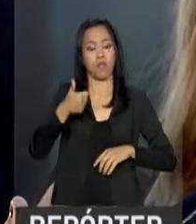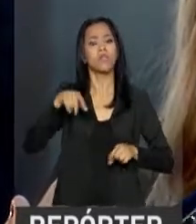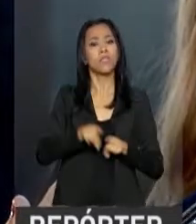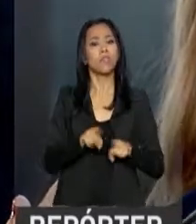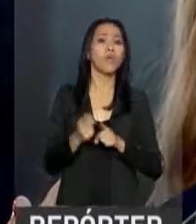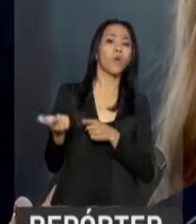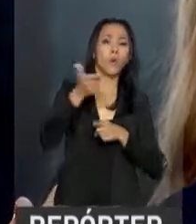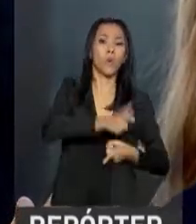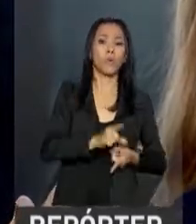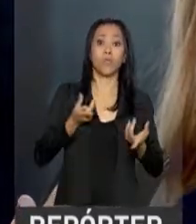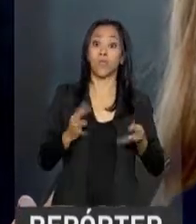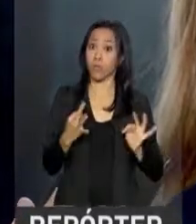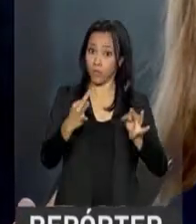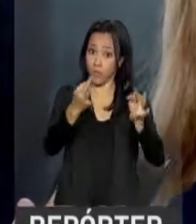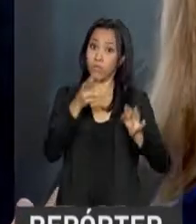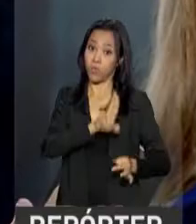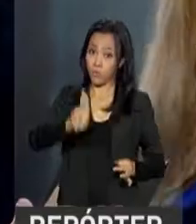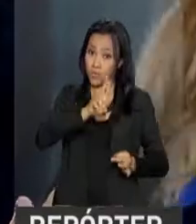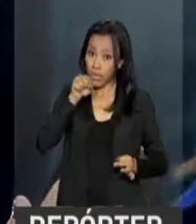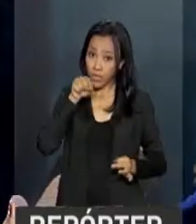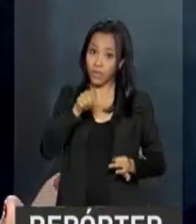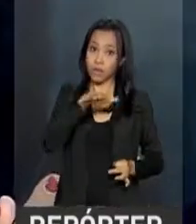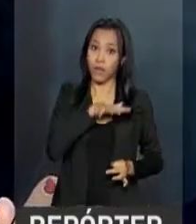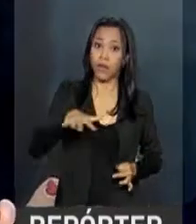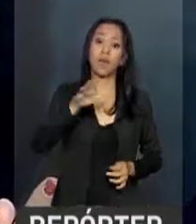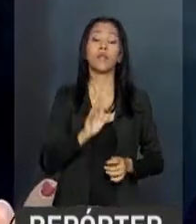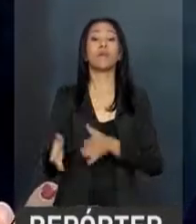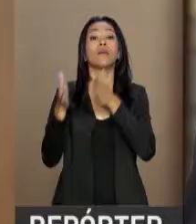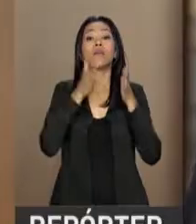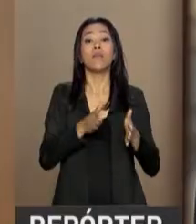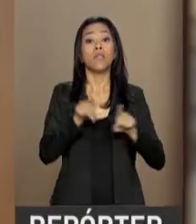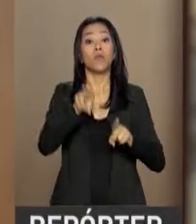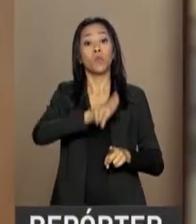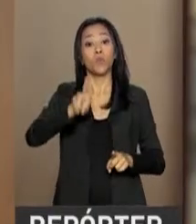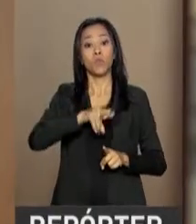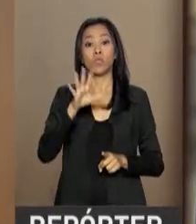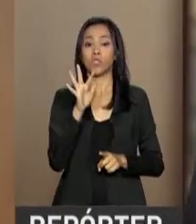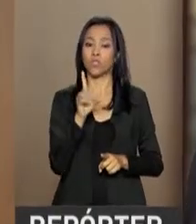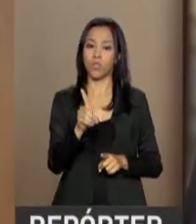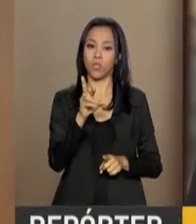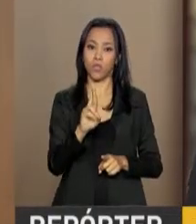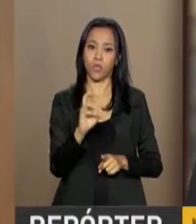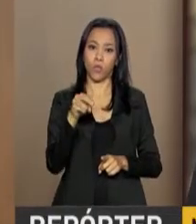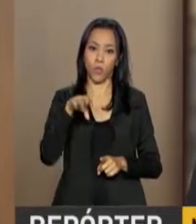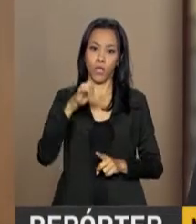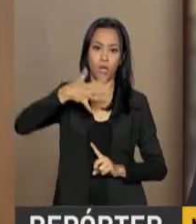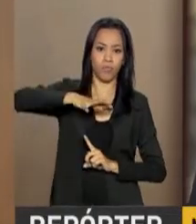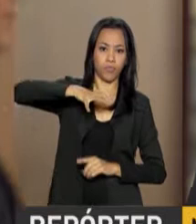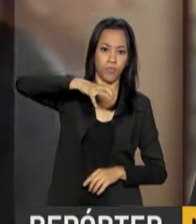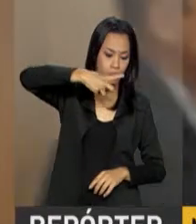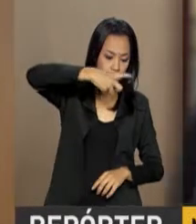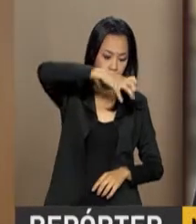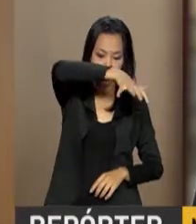que avança também nesta área e finalmente no programa de drones o ministro raul jungmann anunciou também o remanejamento